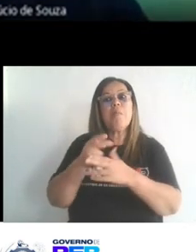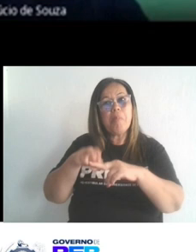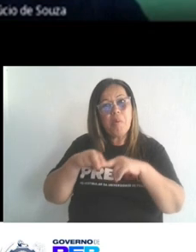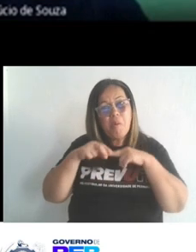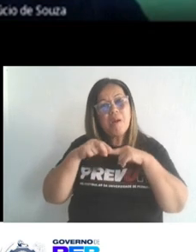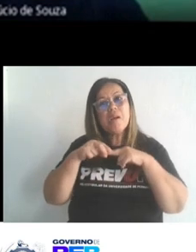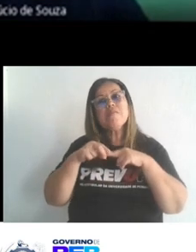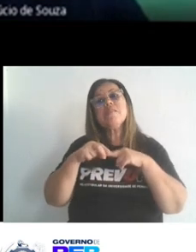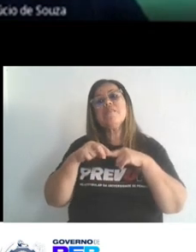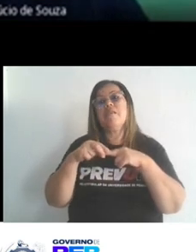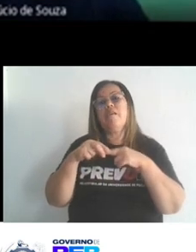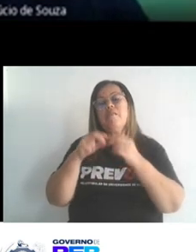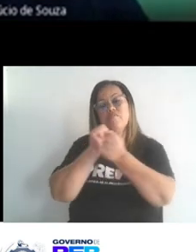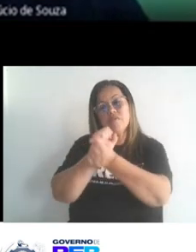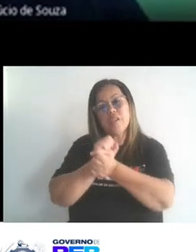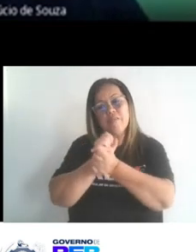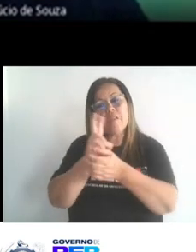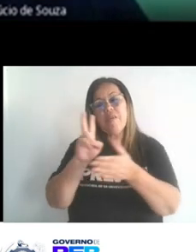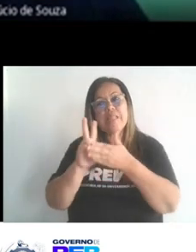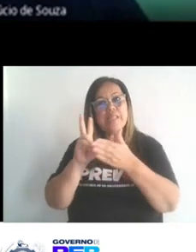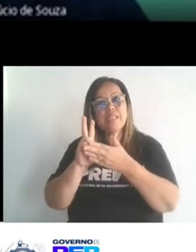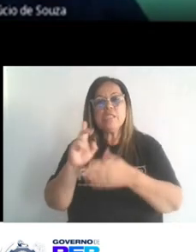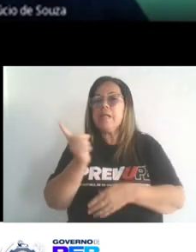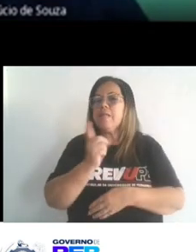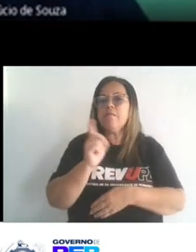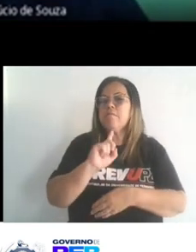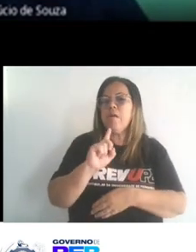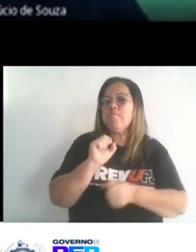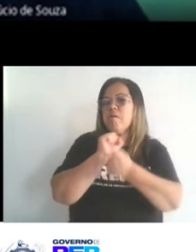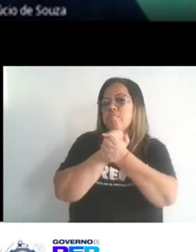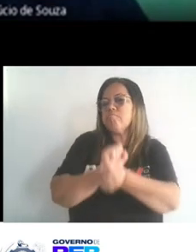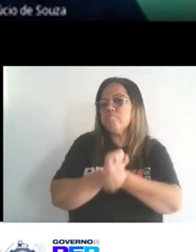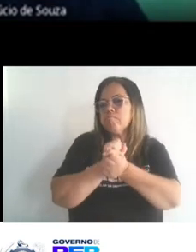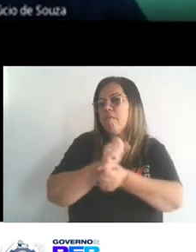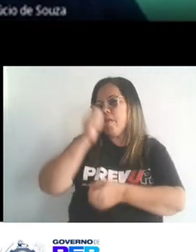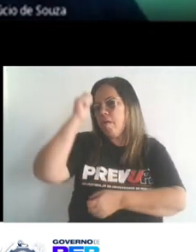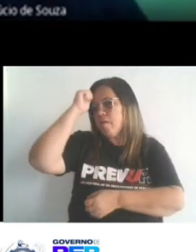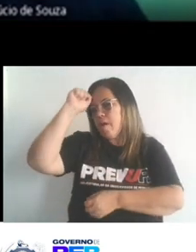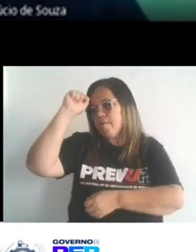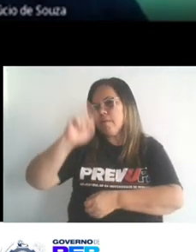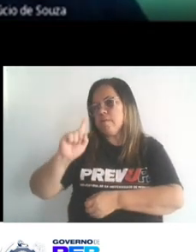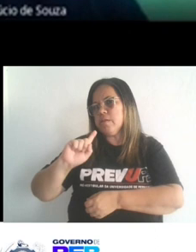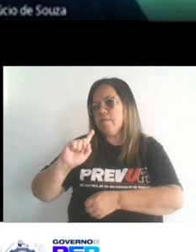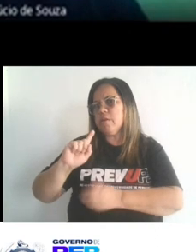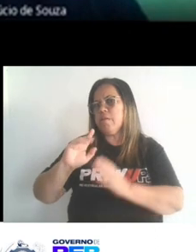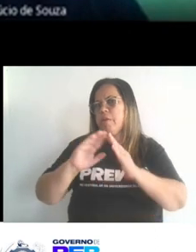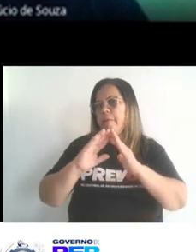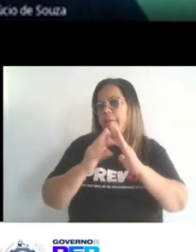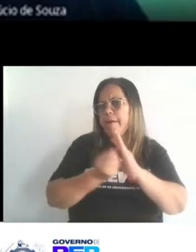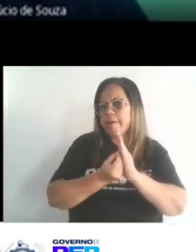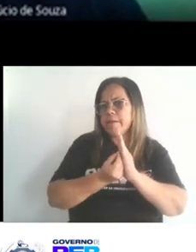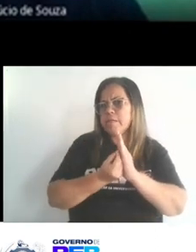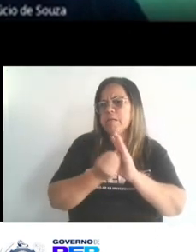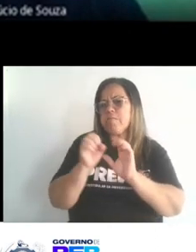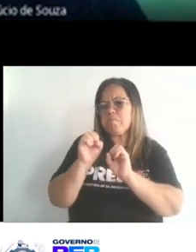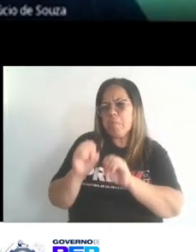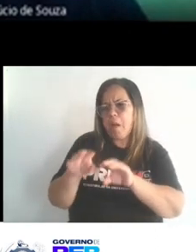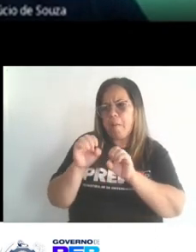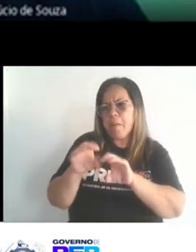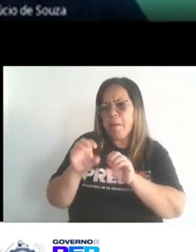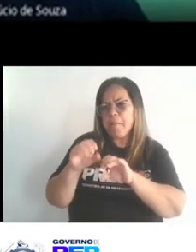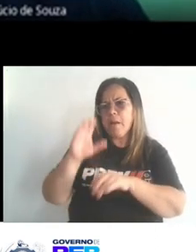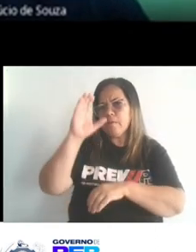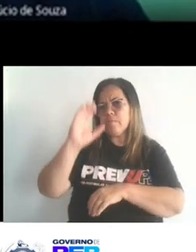indígena não a escravidão africana então a igreja queria catequizar os